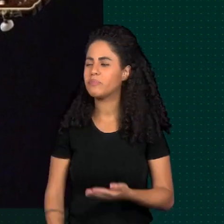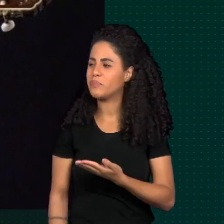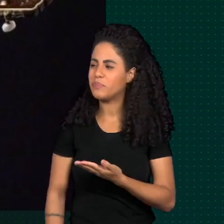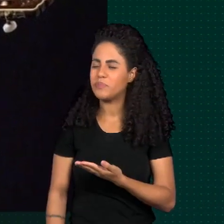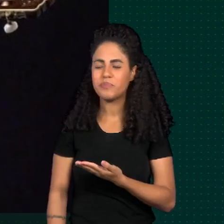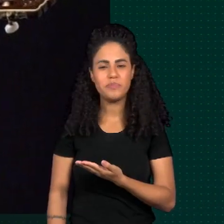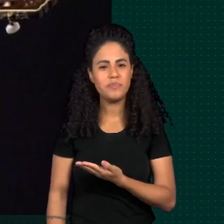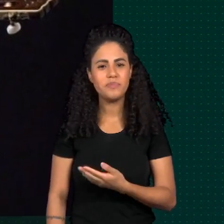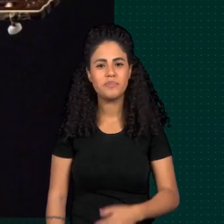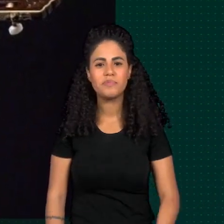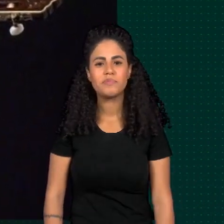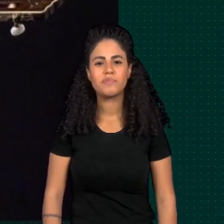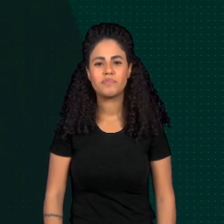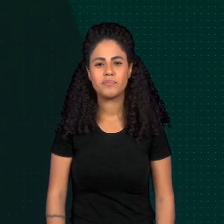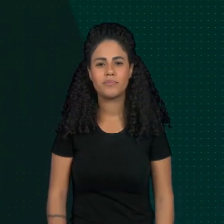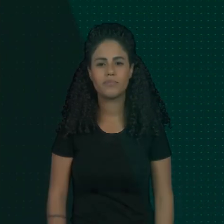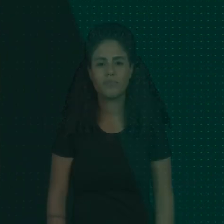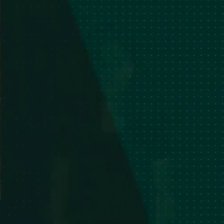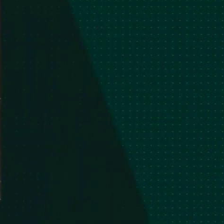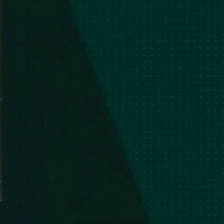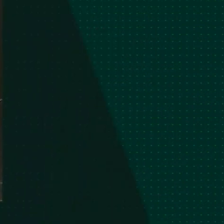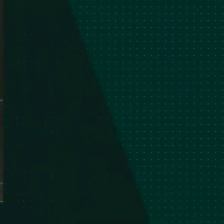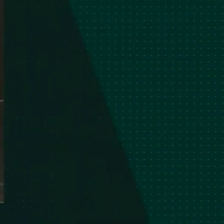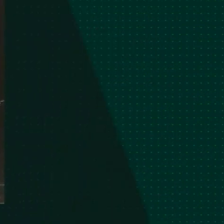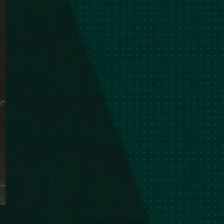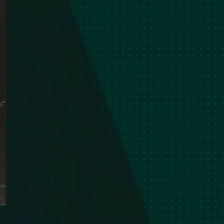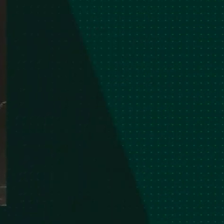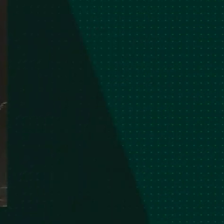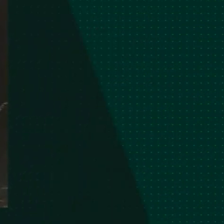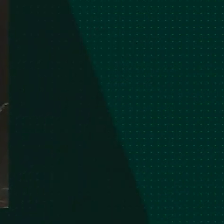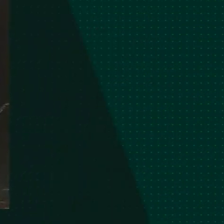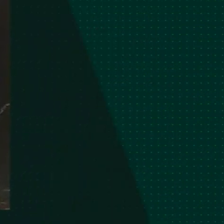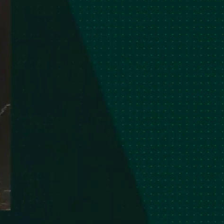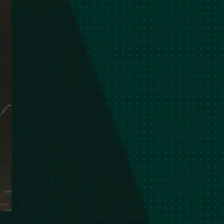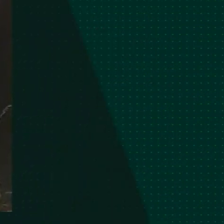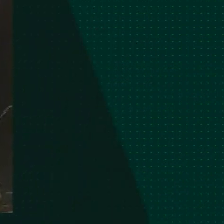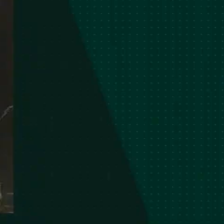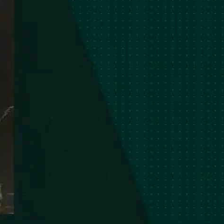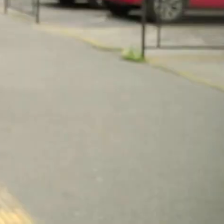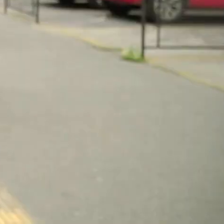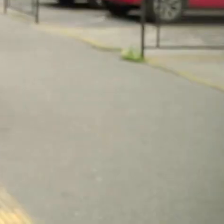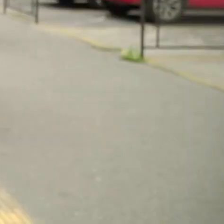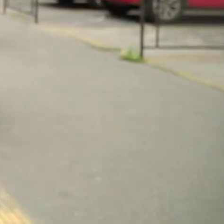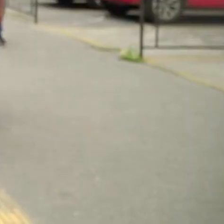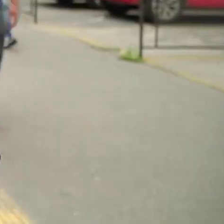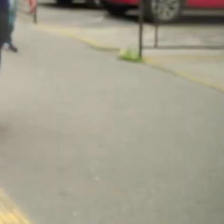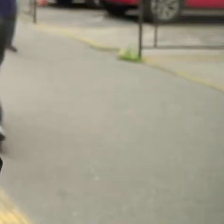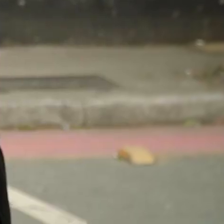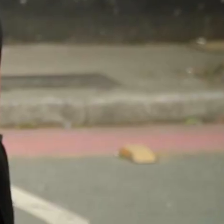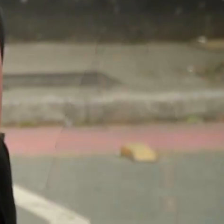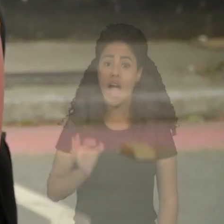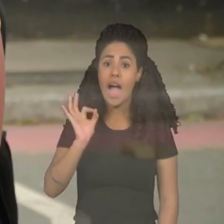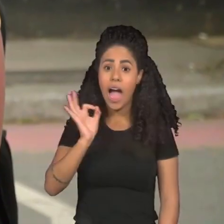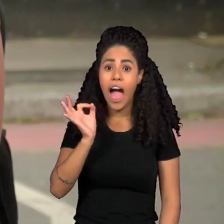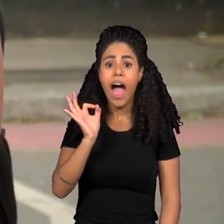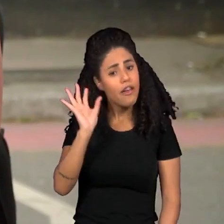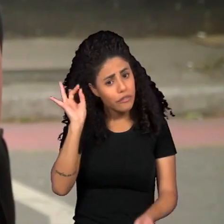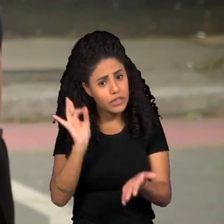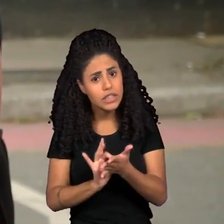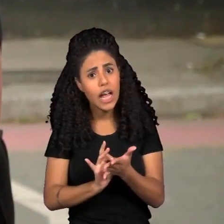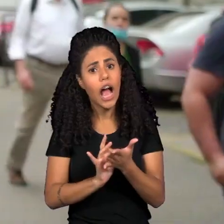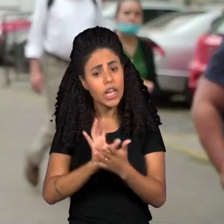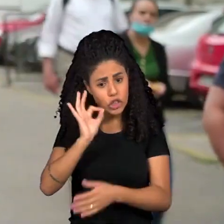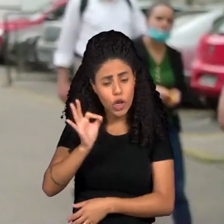Amigo é coisa pra se guardar. Verdade. Milton